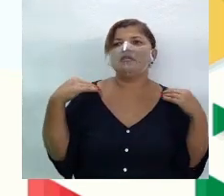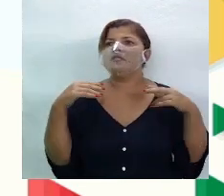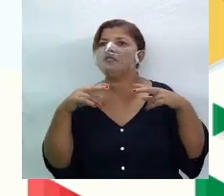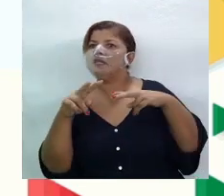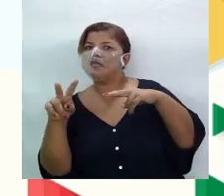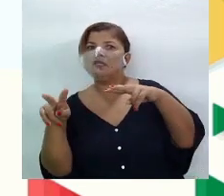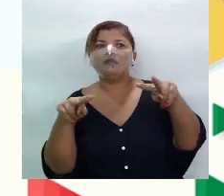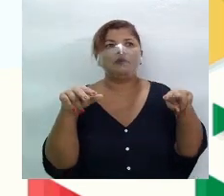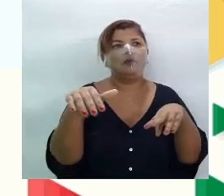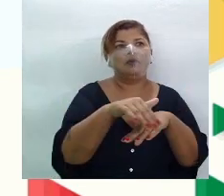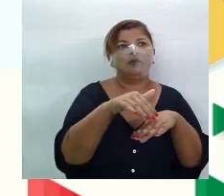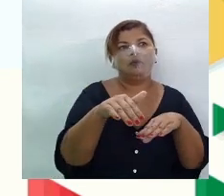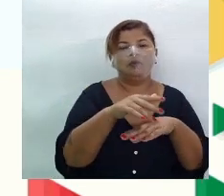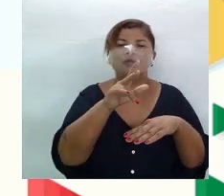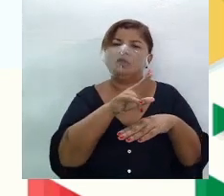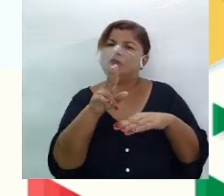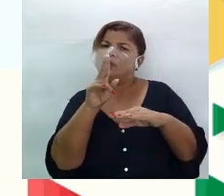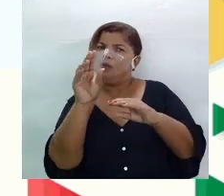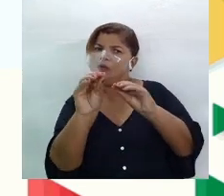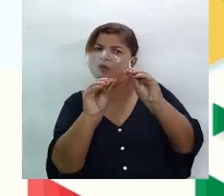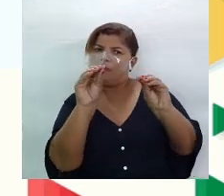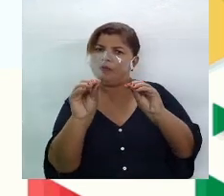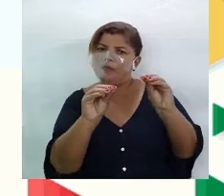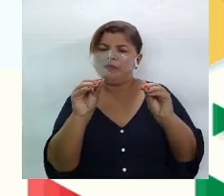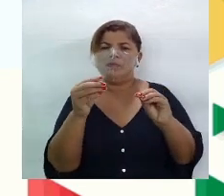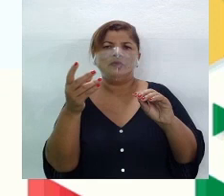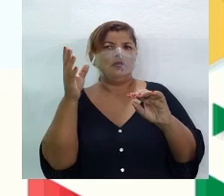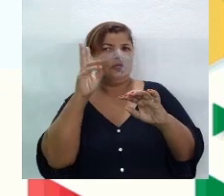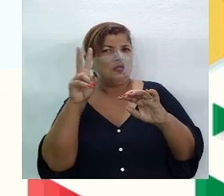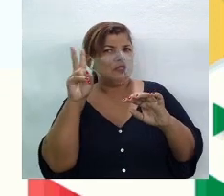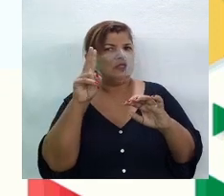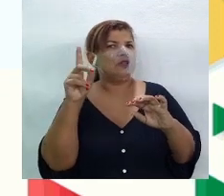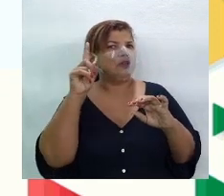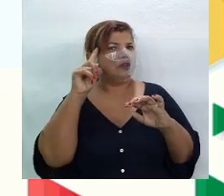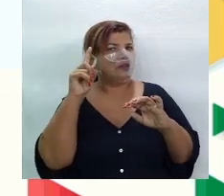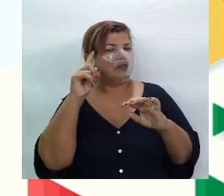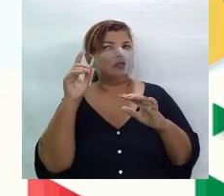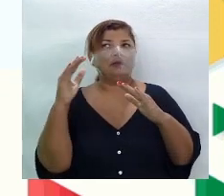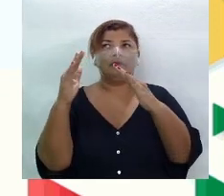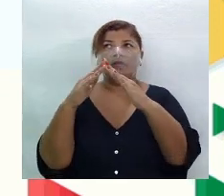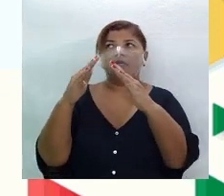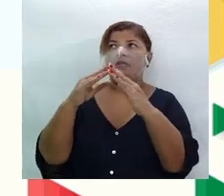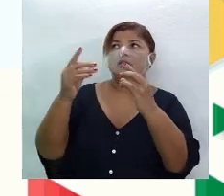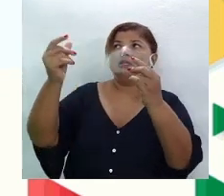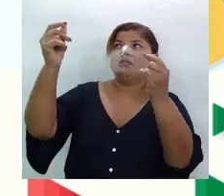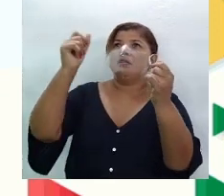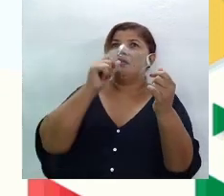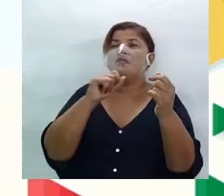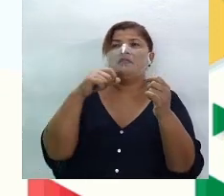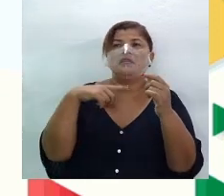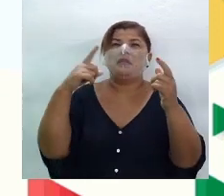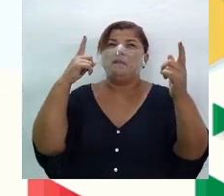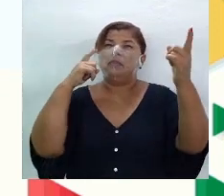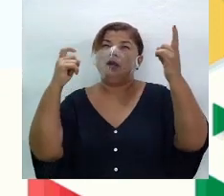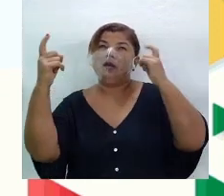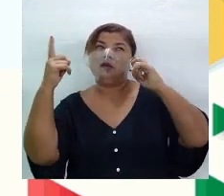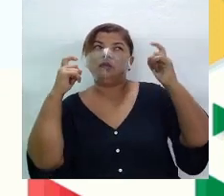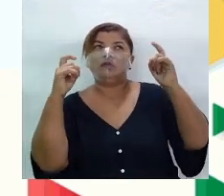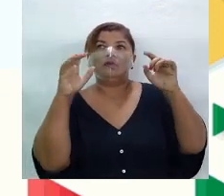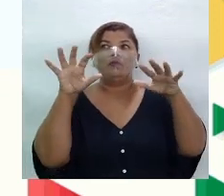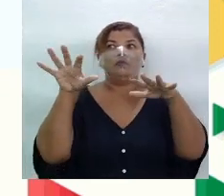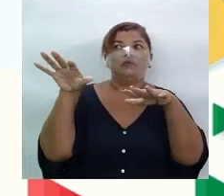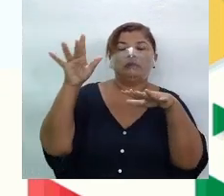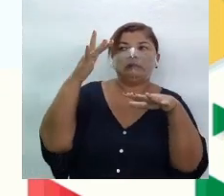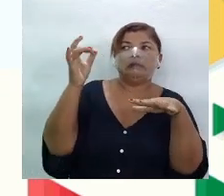outros nomes, personagens, fatos do cotidiano e casarões famosos por seus barulhos que espantavam